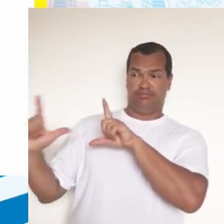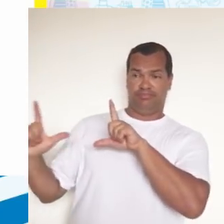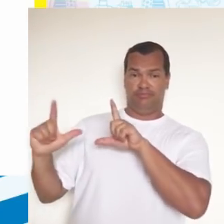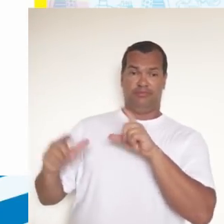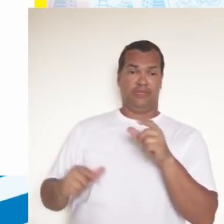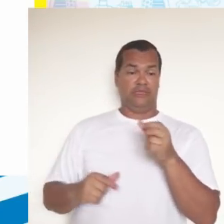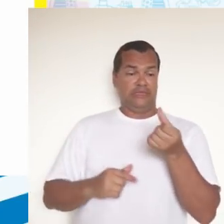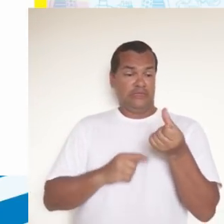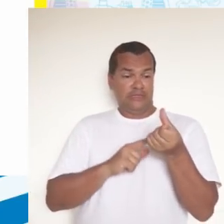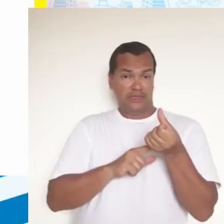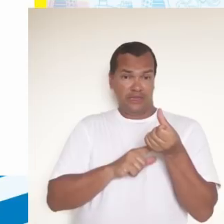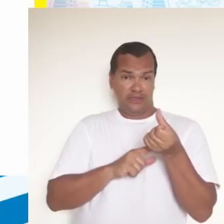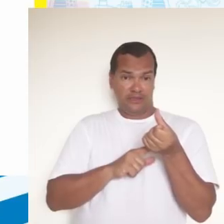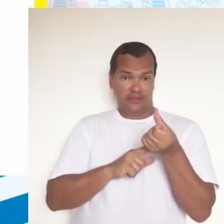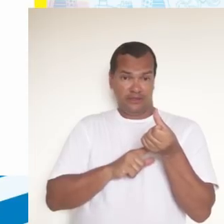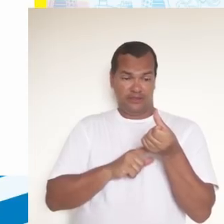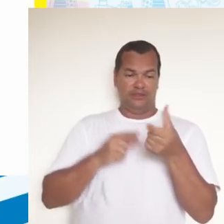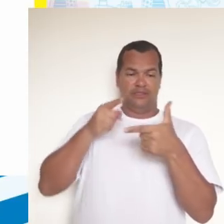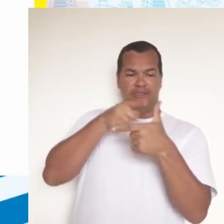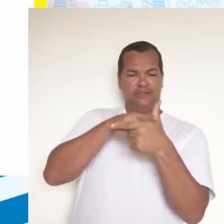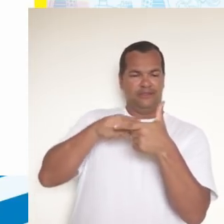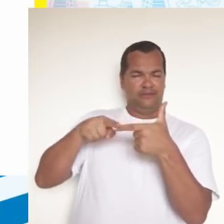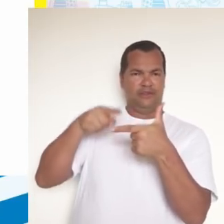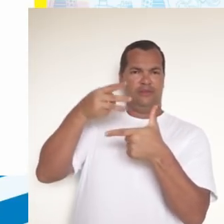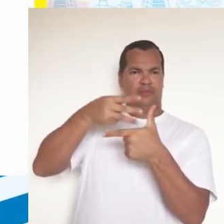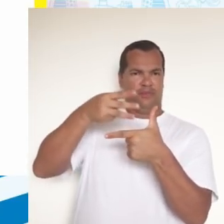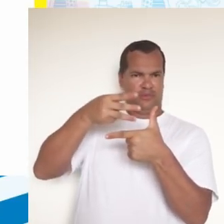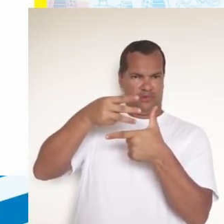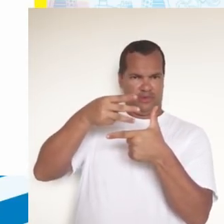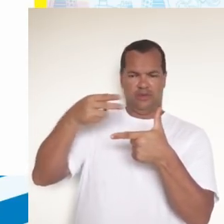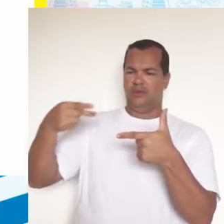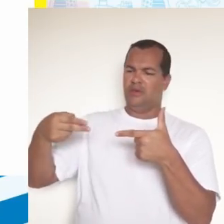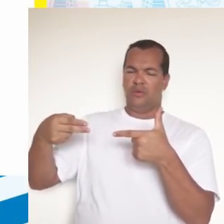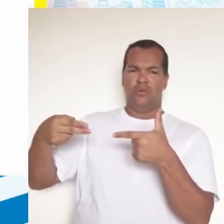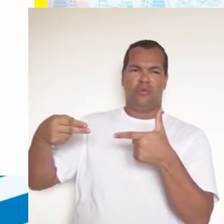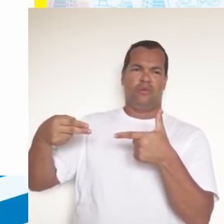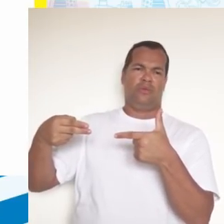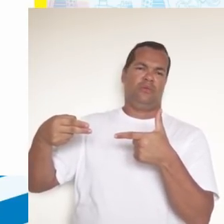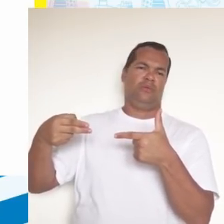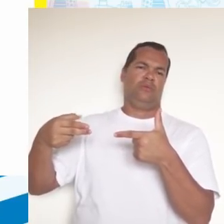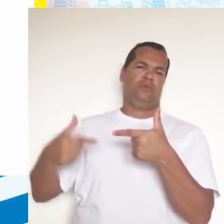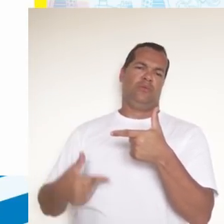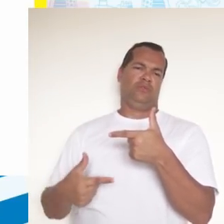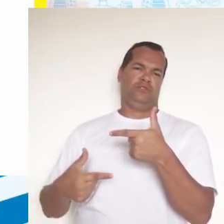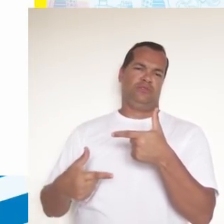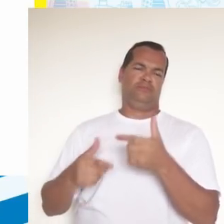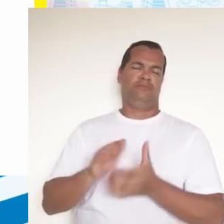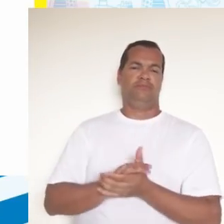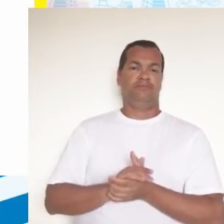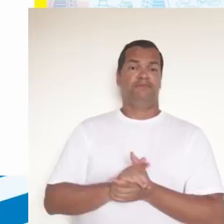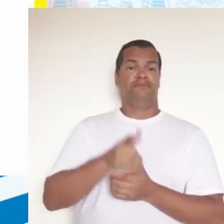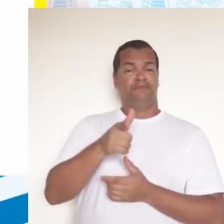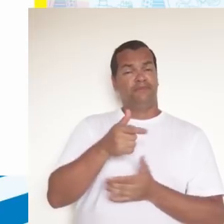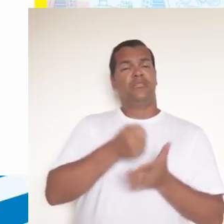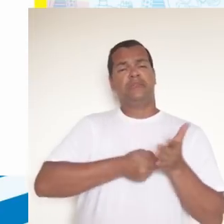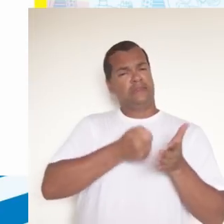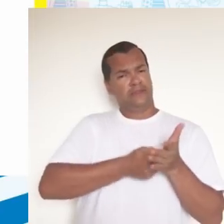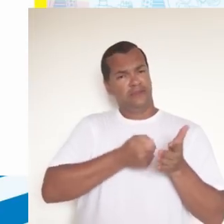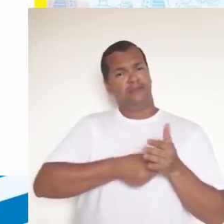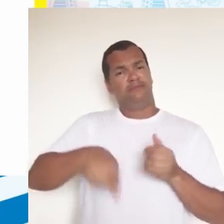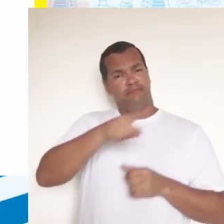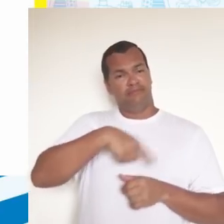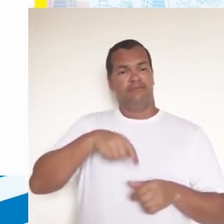observar que 6 dividido por 3, nós temos como resultado o 2. Eu